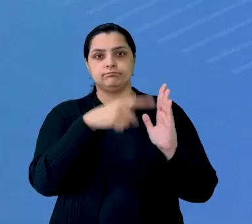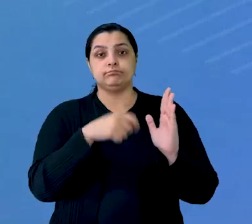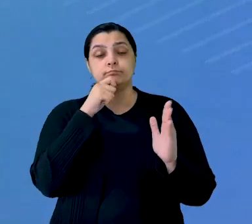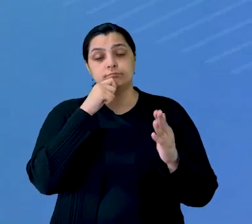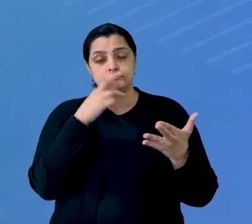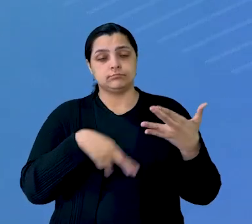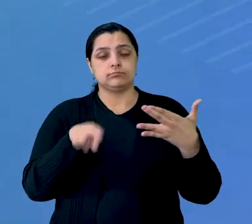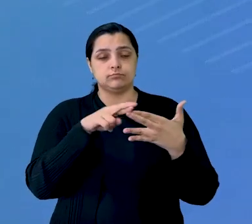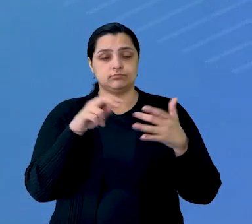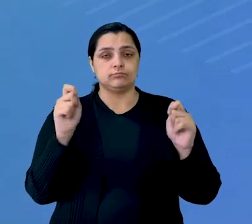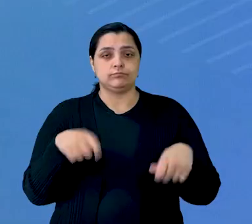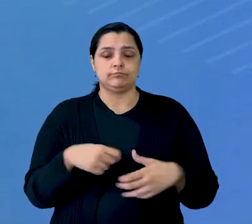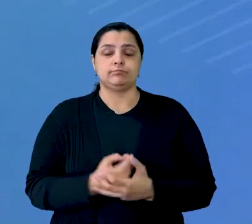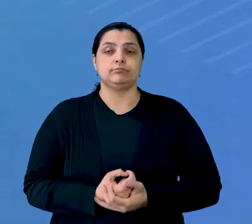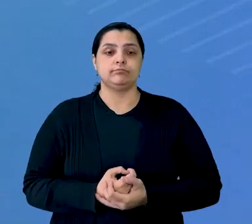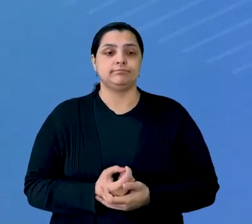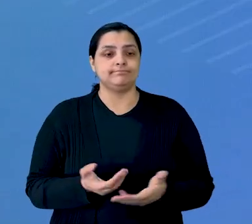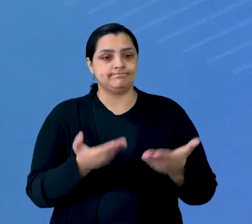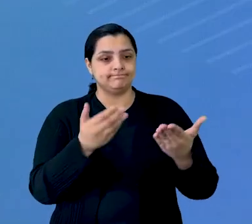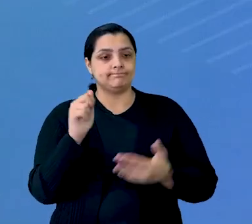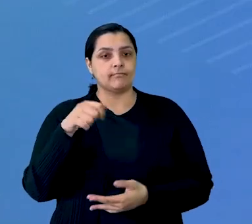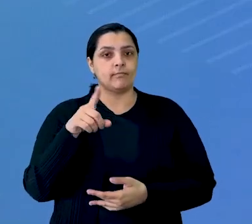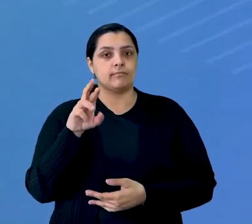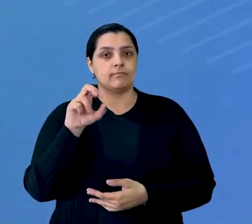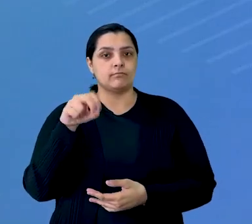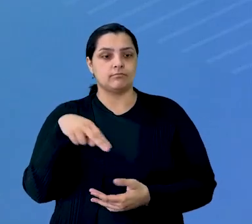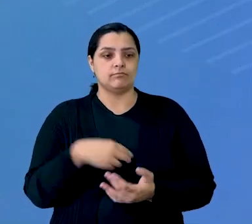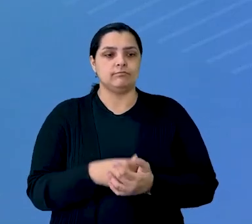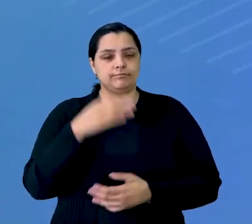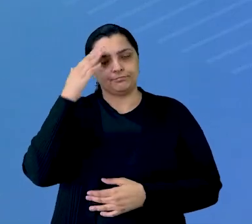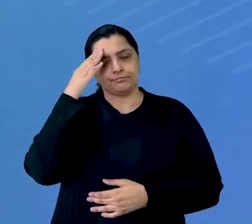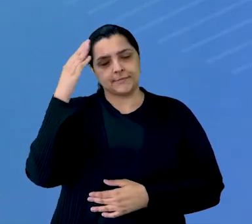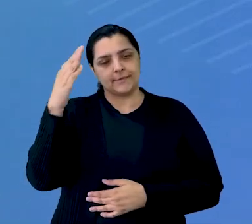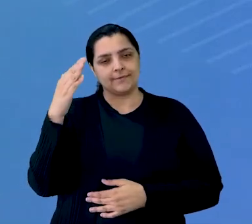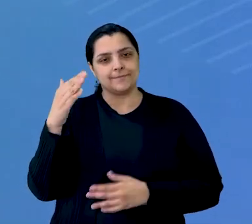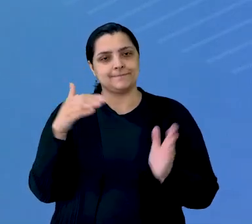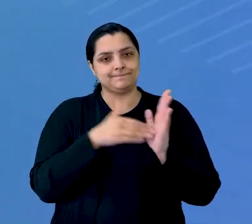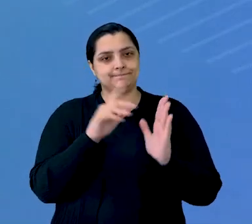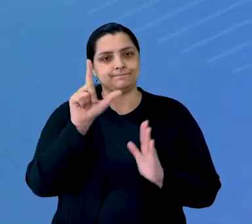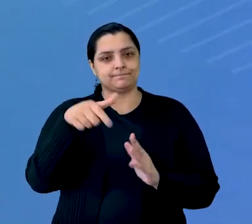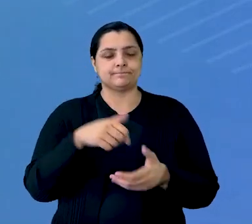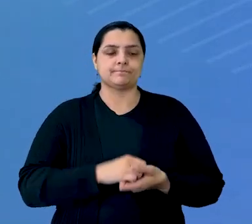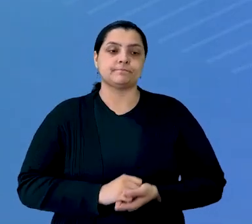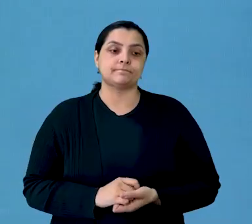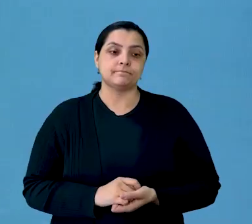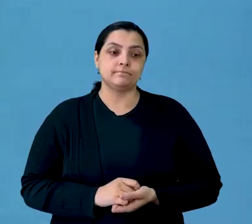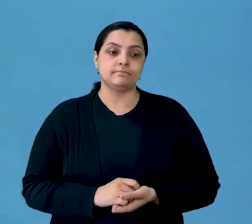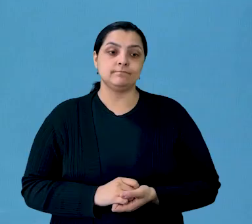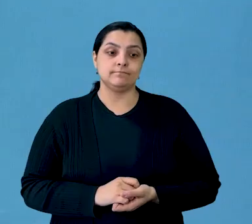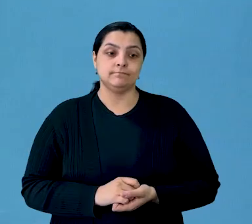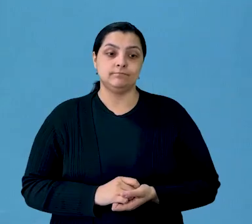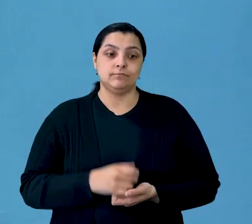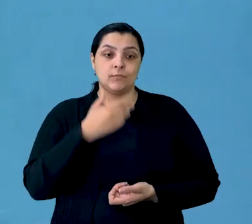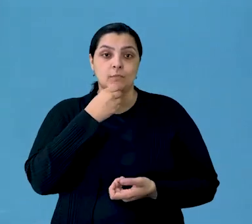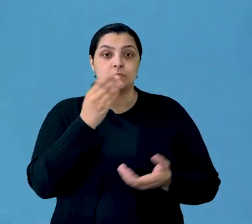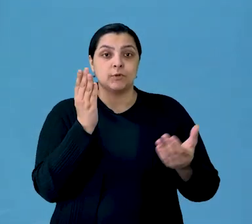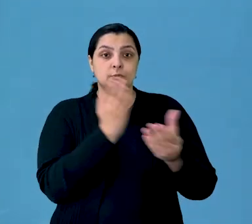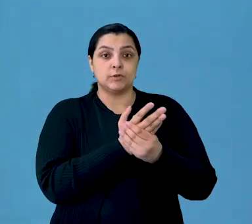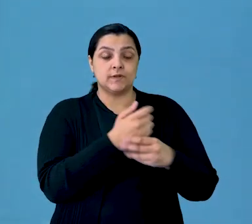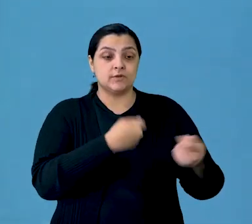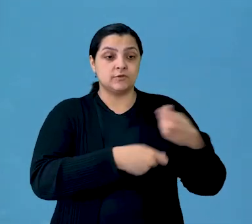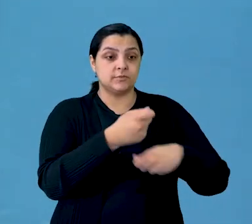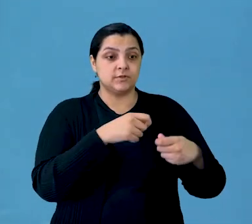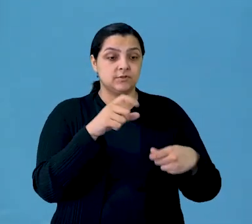cláusula. Ainda cabe recurso. Volto com você no estúdio, Anderson. Obrigado, Samanta. Até a próxima. E um técnico de